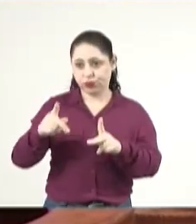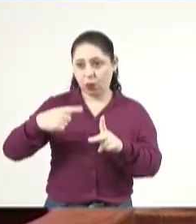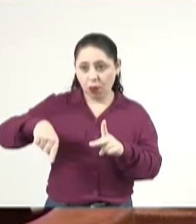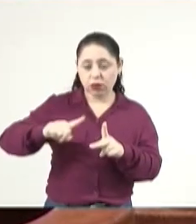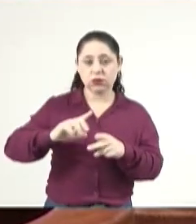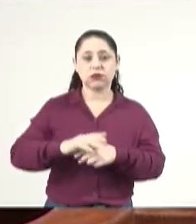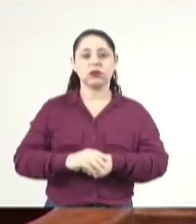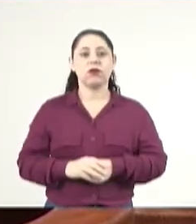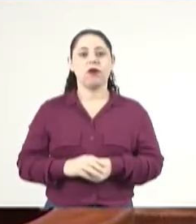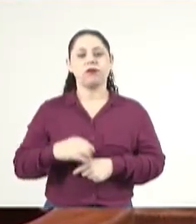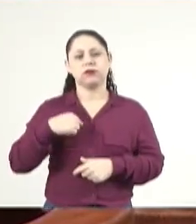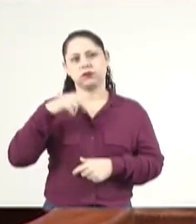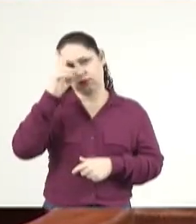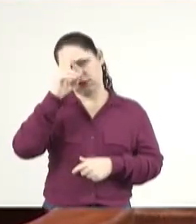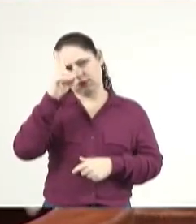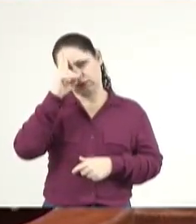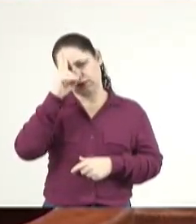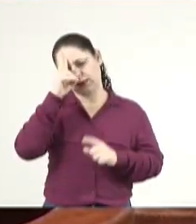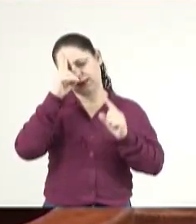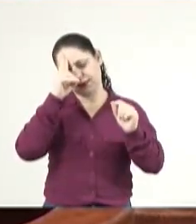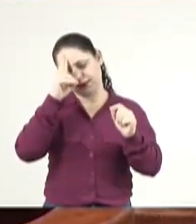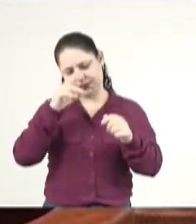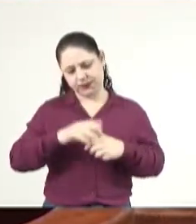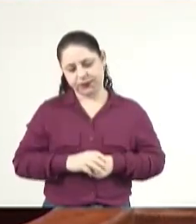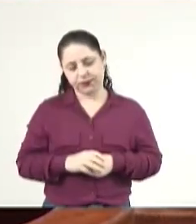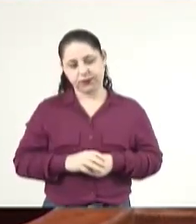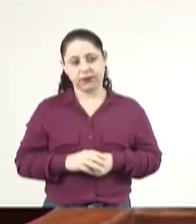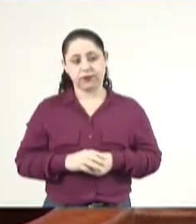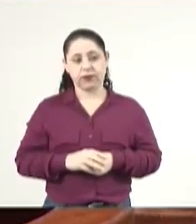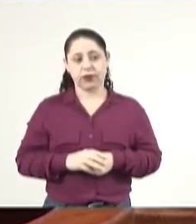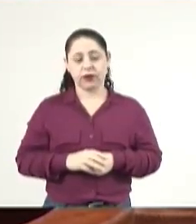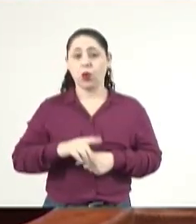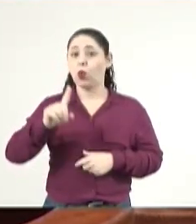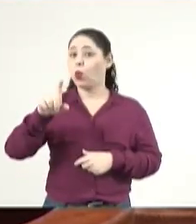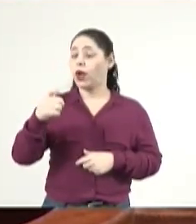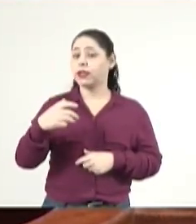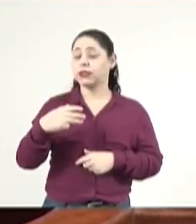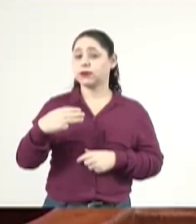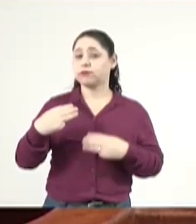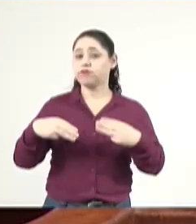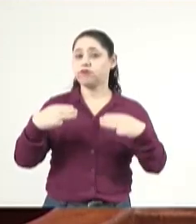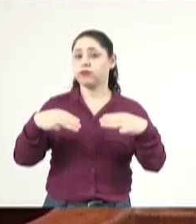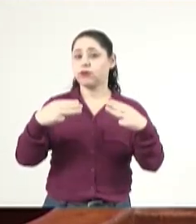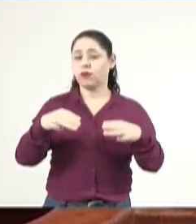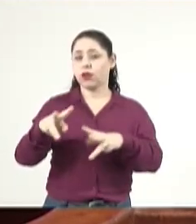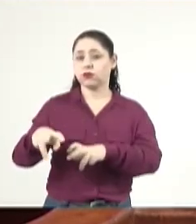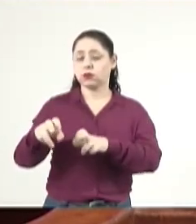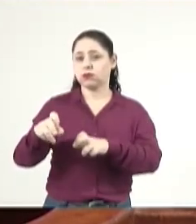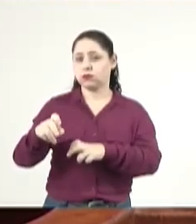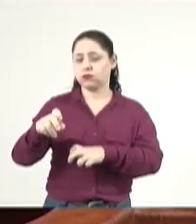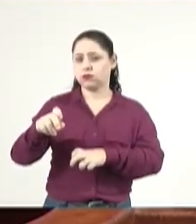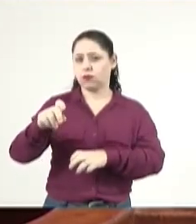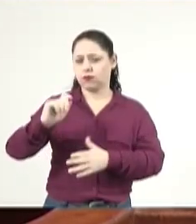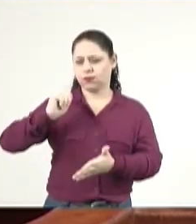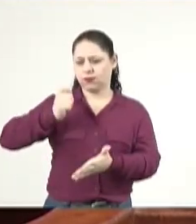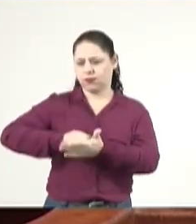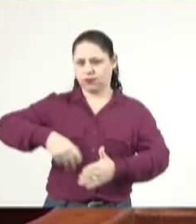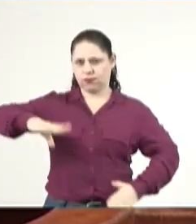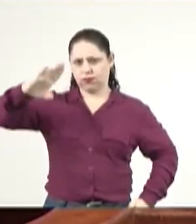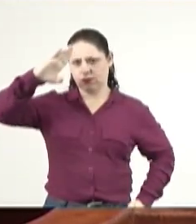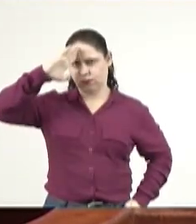nesse programa Polo Centro, do Plante que o João Garante, acabou com as matas. Né? A